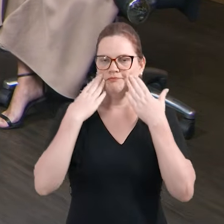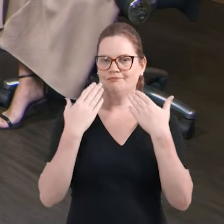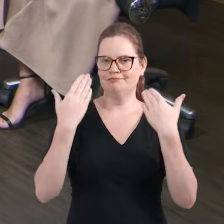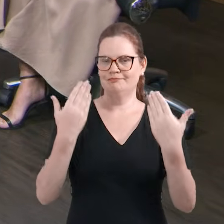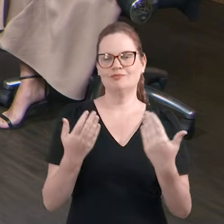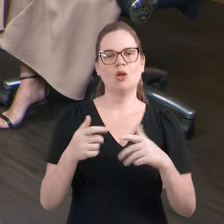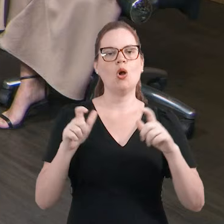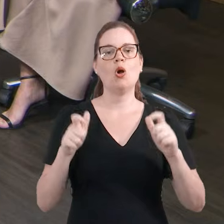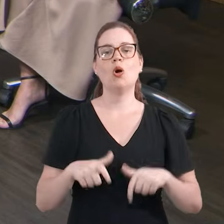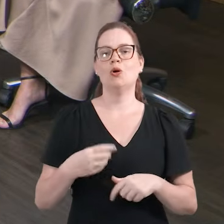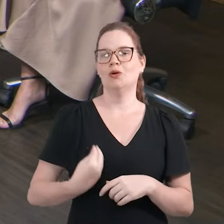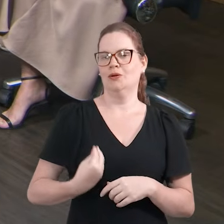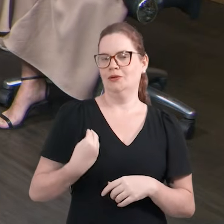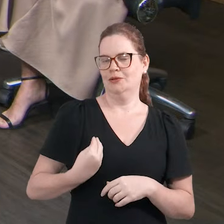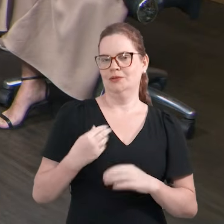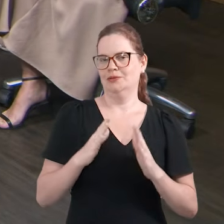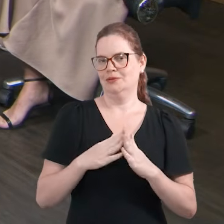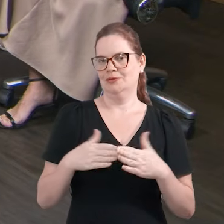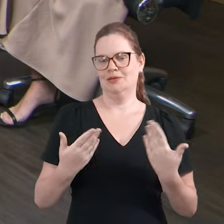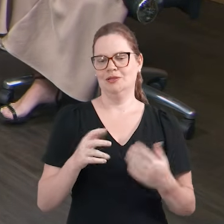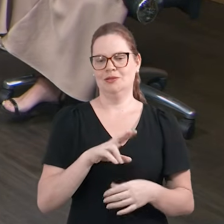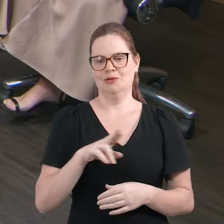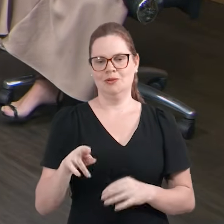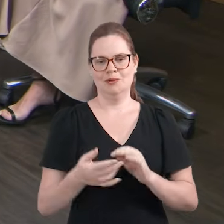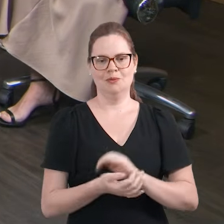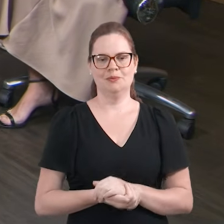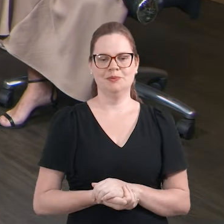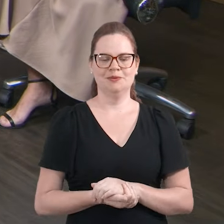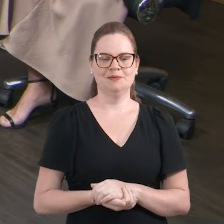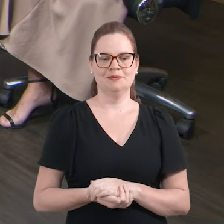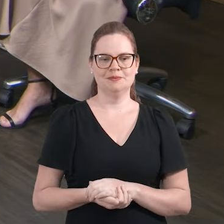apresenta, fala de onde você é, o seu nome, tranquilamente.